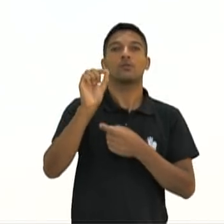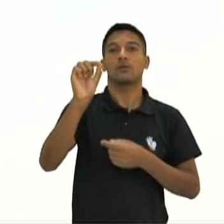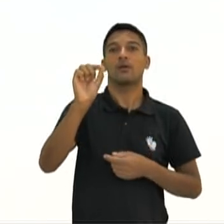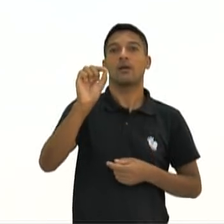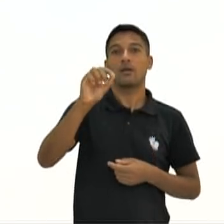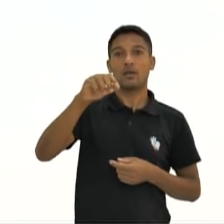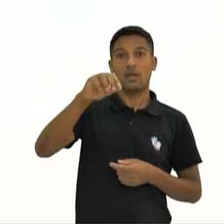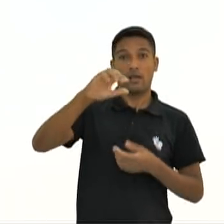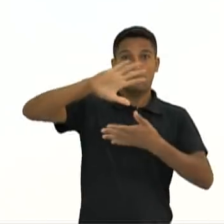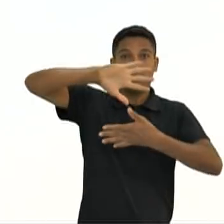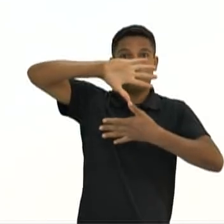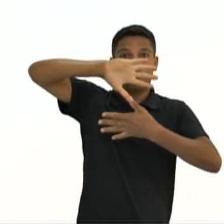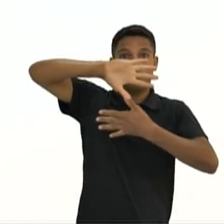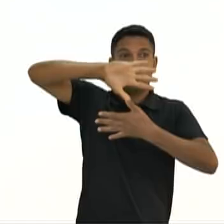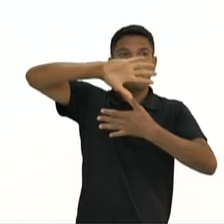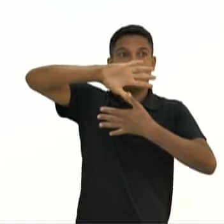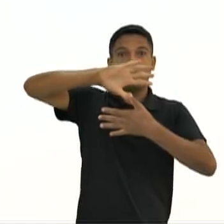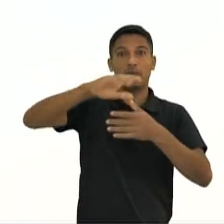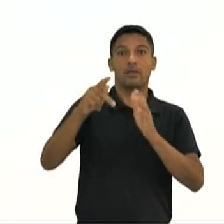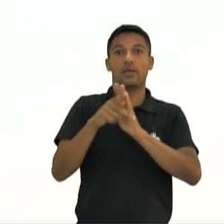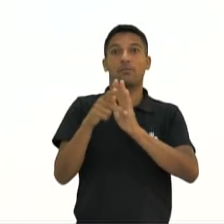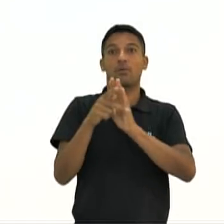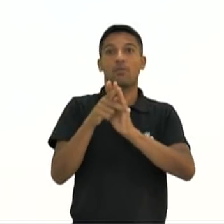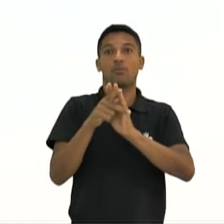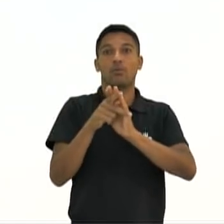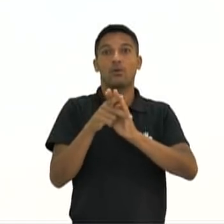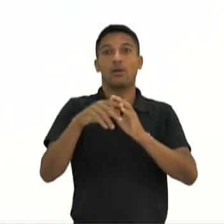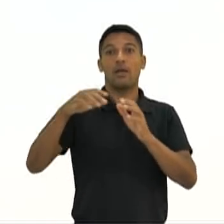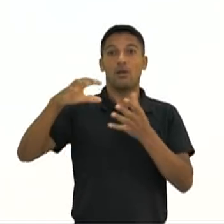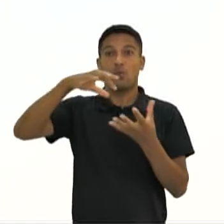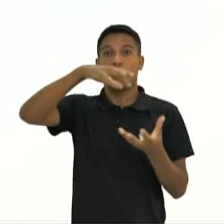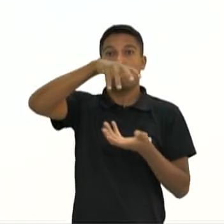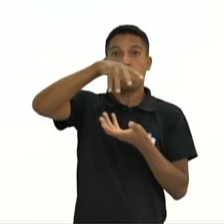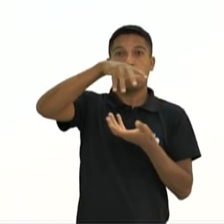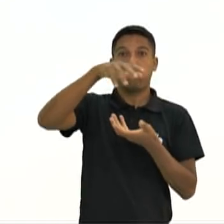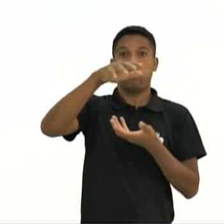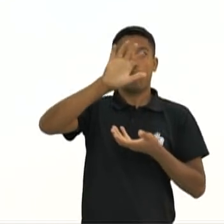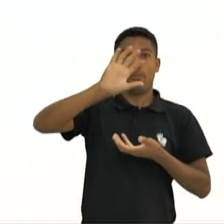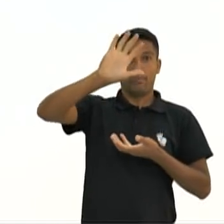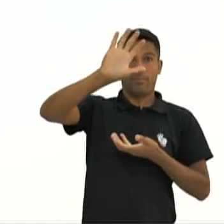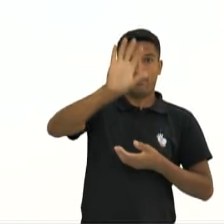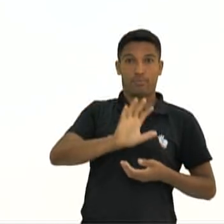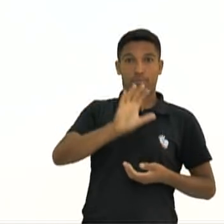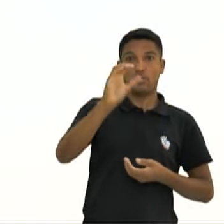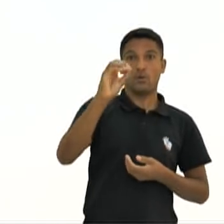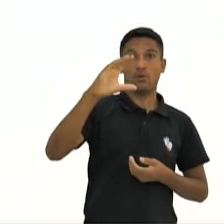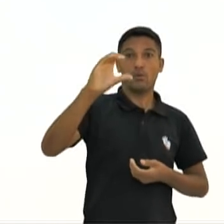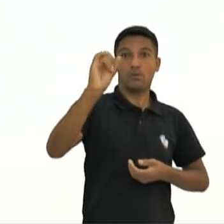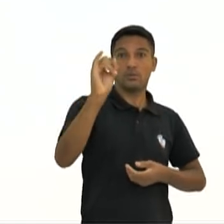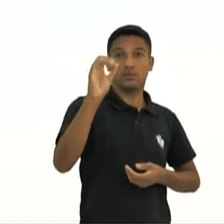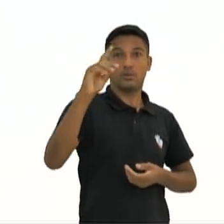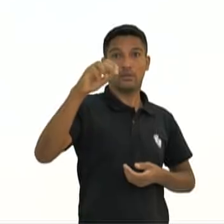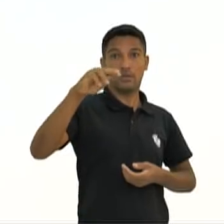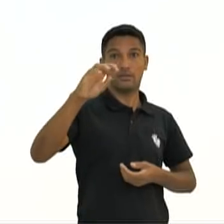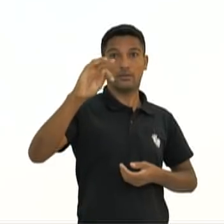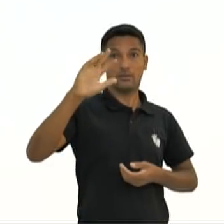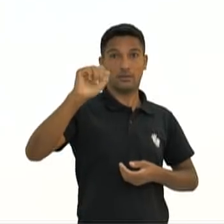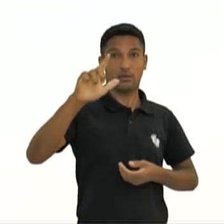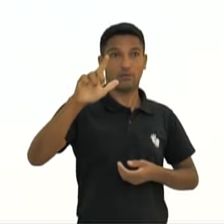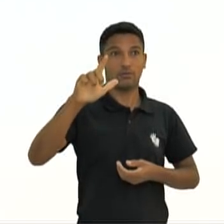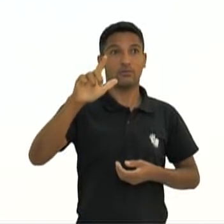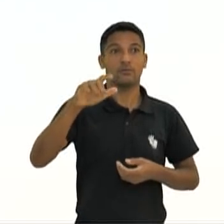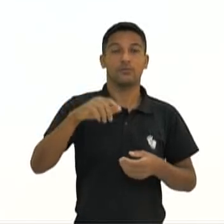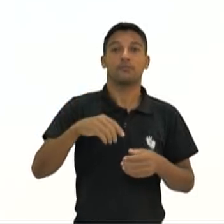que a América Latina está no hemisfério ocidental por completo e dentro dos hemisférios norte e sul também se apresenta nas duas